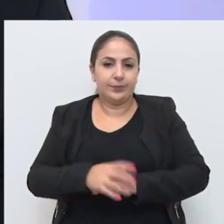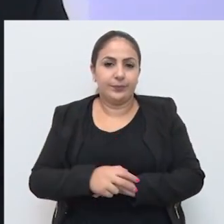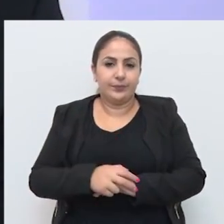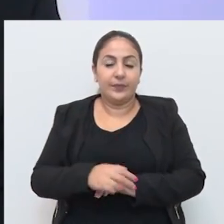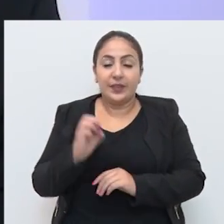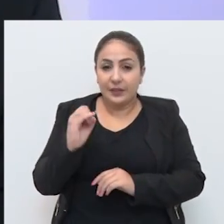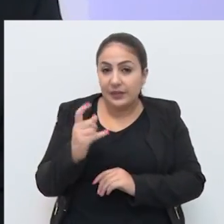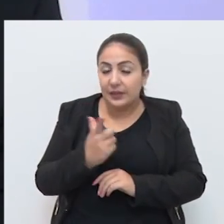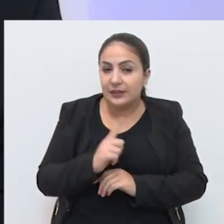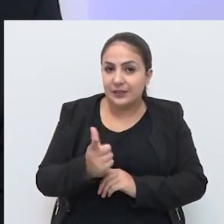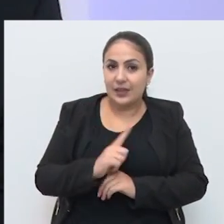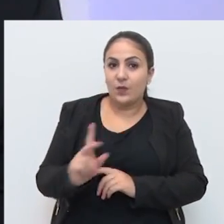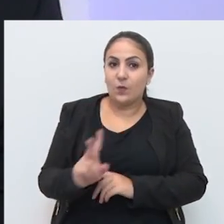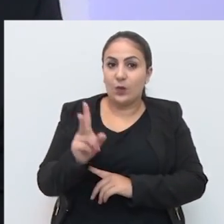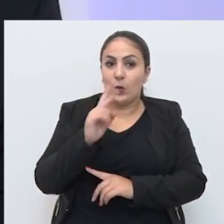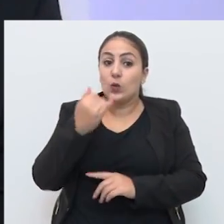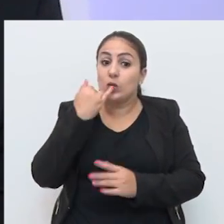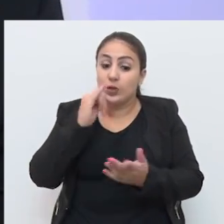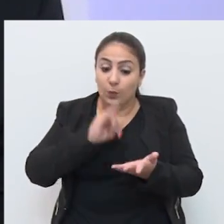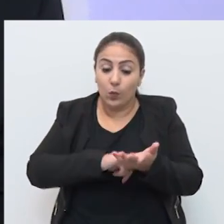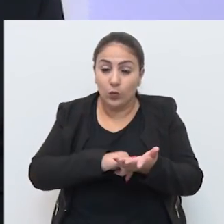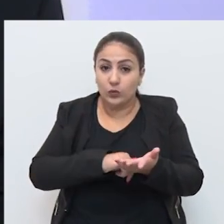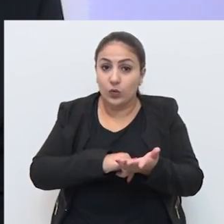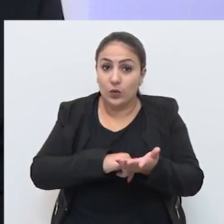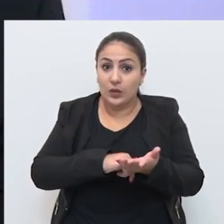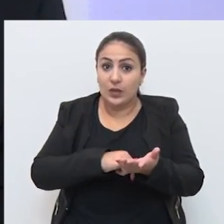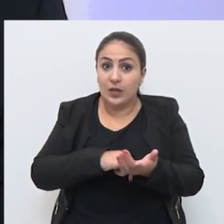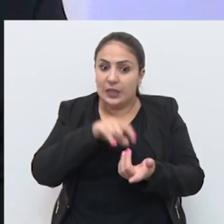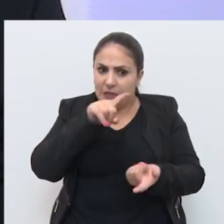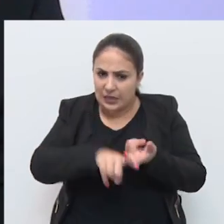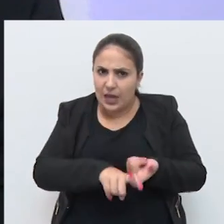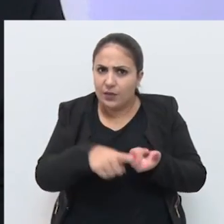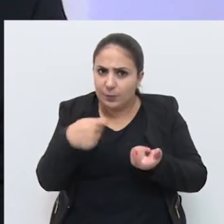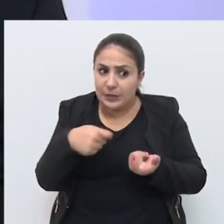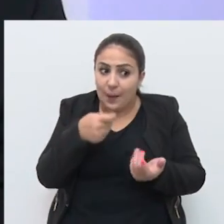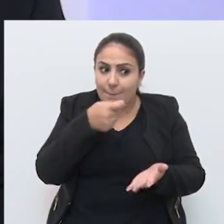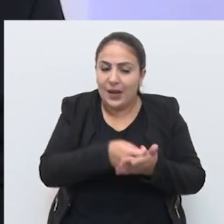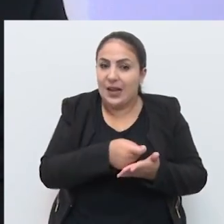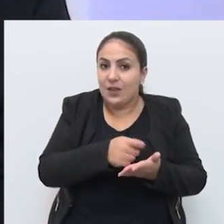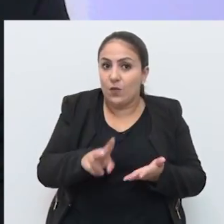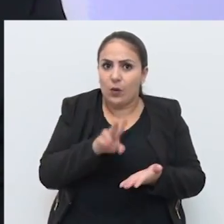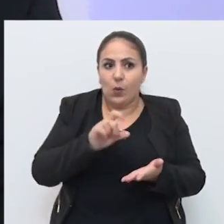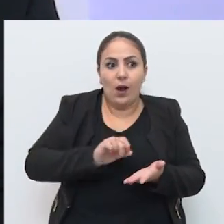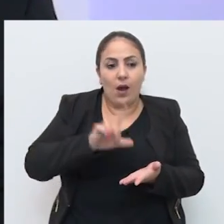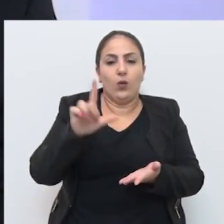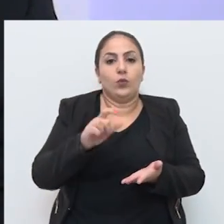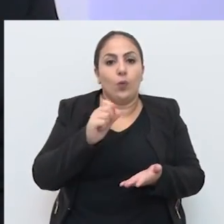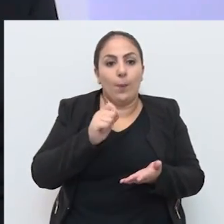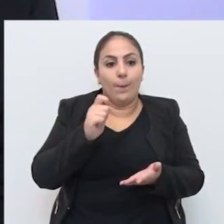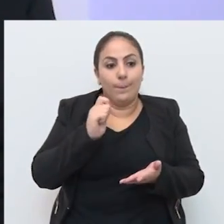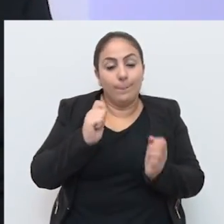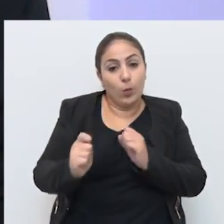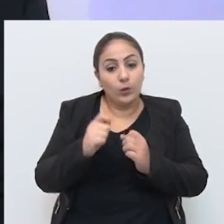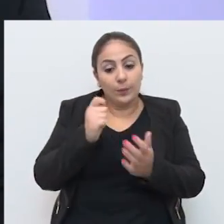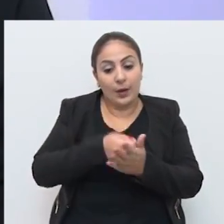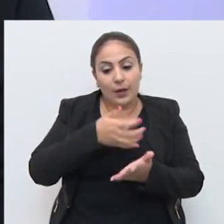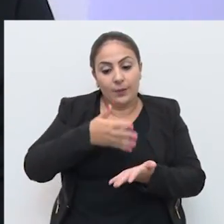devido. Então, se existe um valor de imposto a pagar muito alto e a pessoa não paga, essa multa pode se tornar em valores